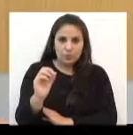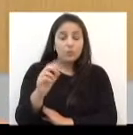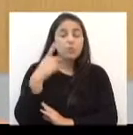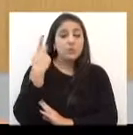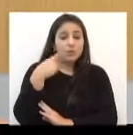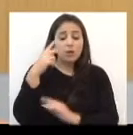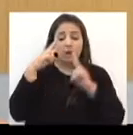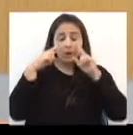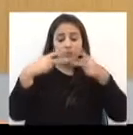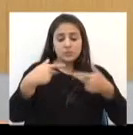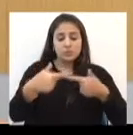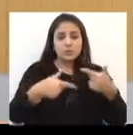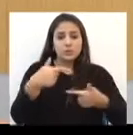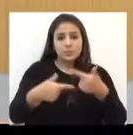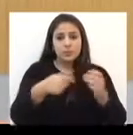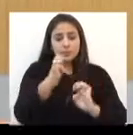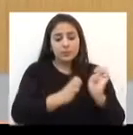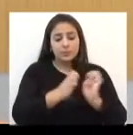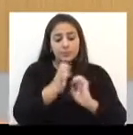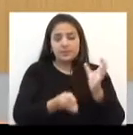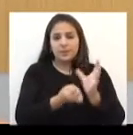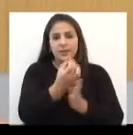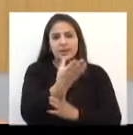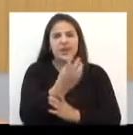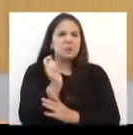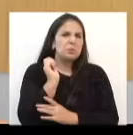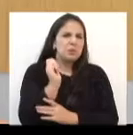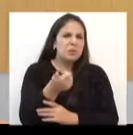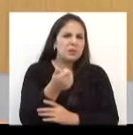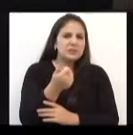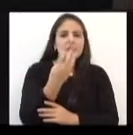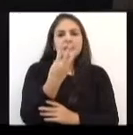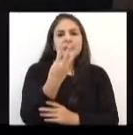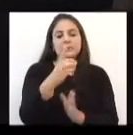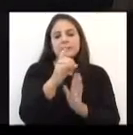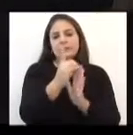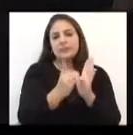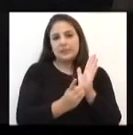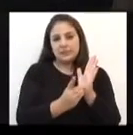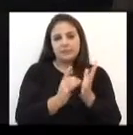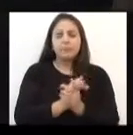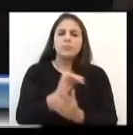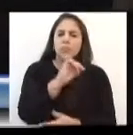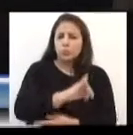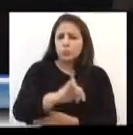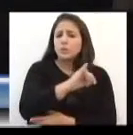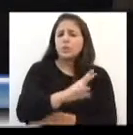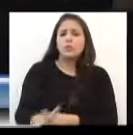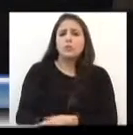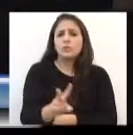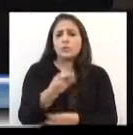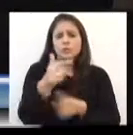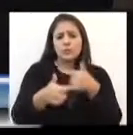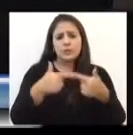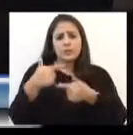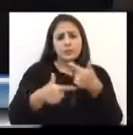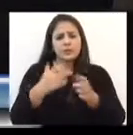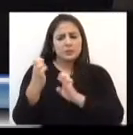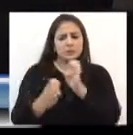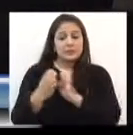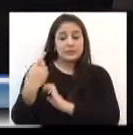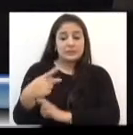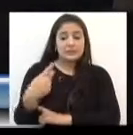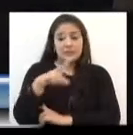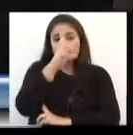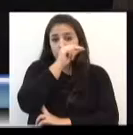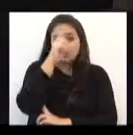reconheceu o trabalho de uma empresa criada há quase 3 décadas. Isso é importante, valorizar o trabalho das empresas aqui do nosso